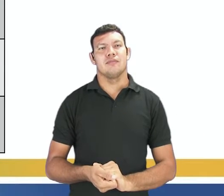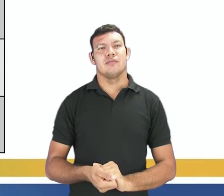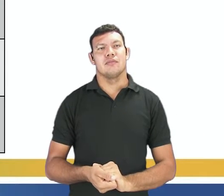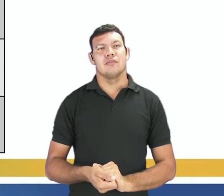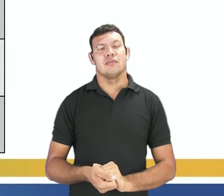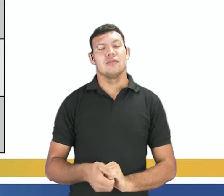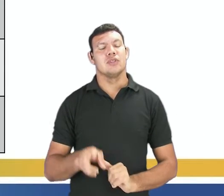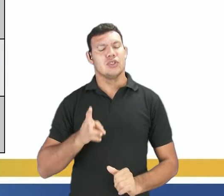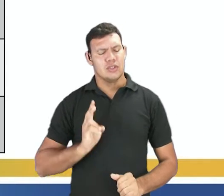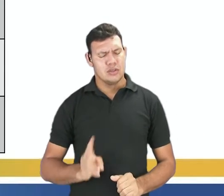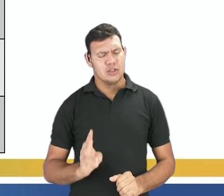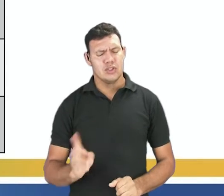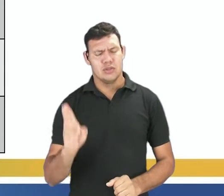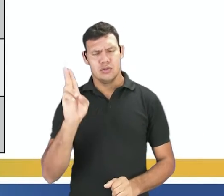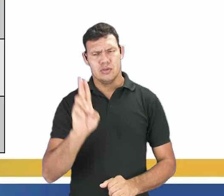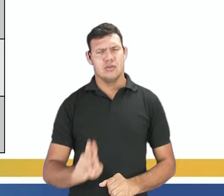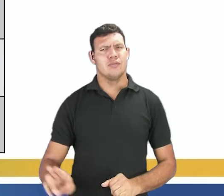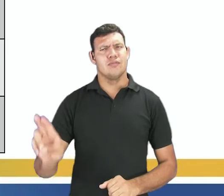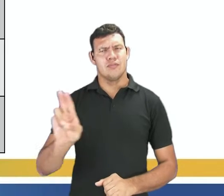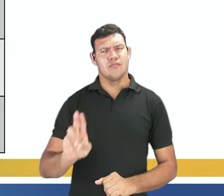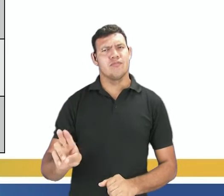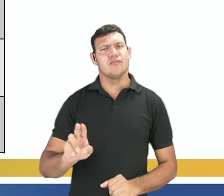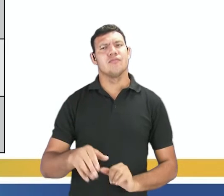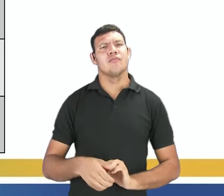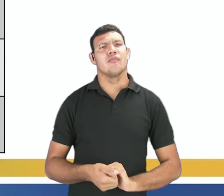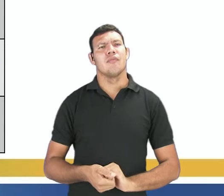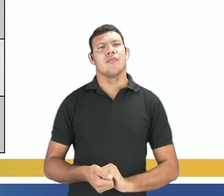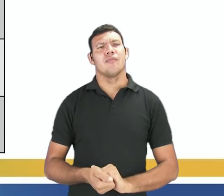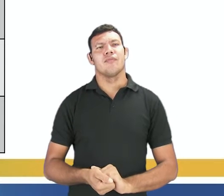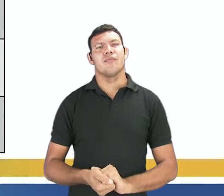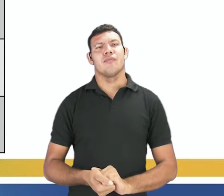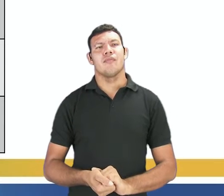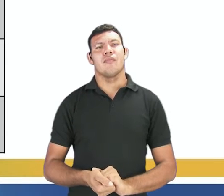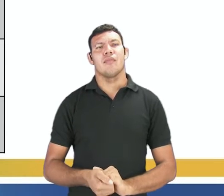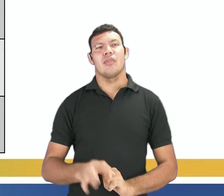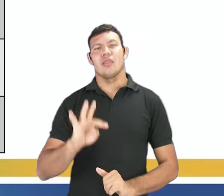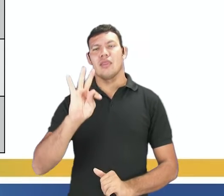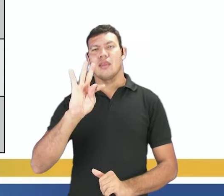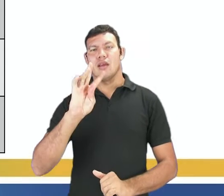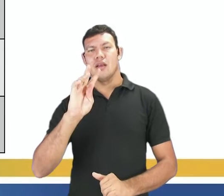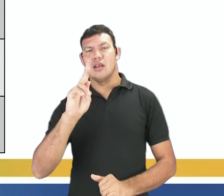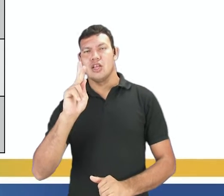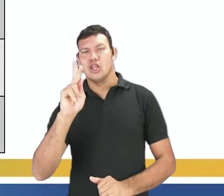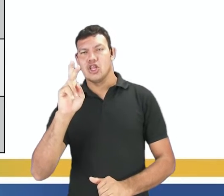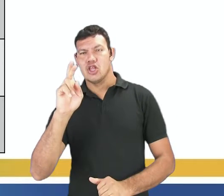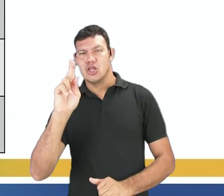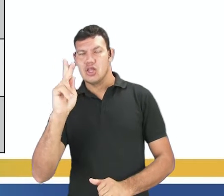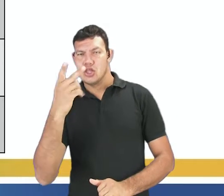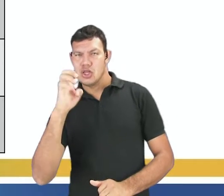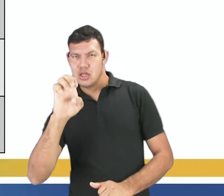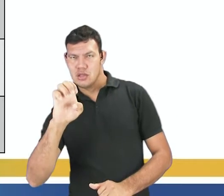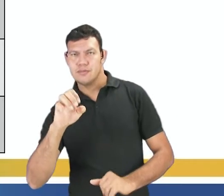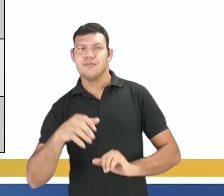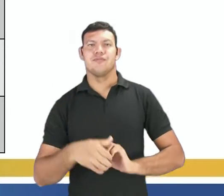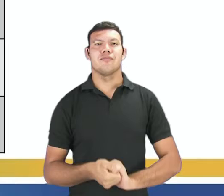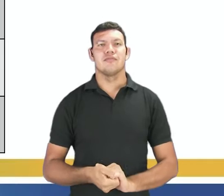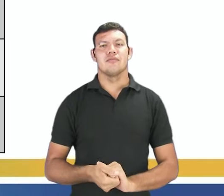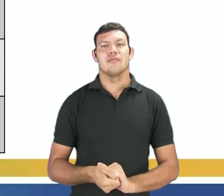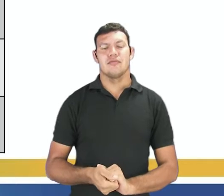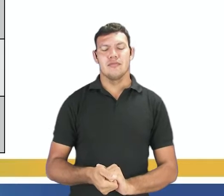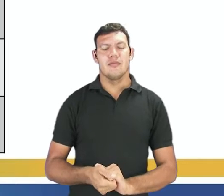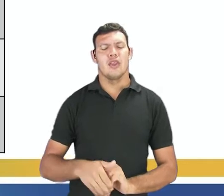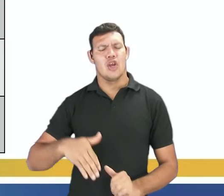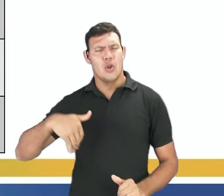utilizamos, quase sempre, tem pouquíssimas exceções, nós utilizamos o the quando utilizamos o superlativo, para definir que ele é